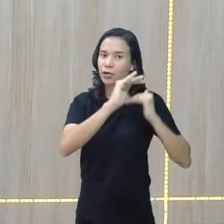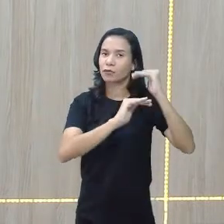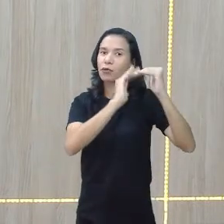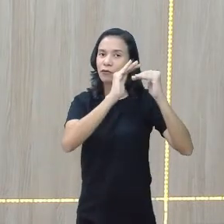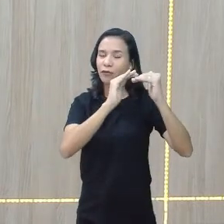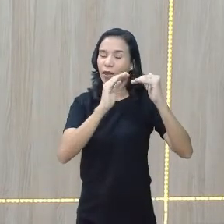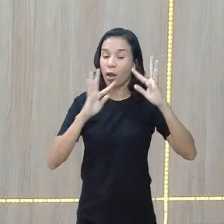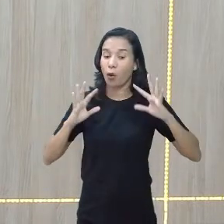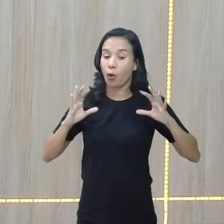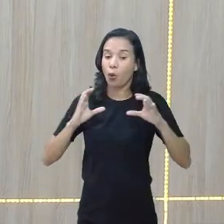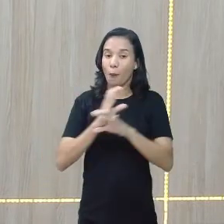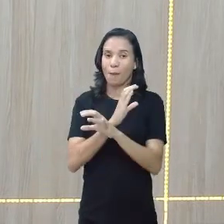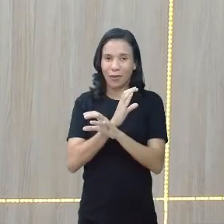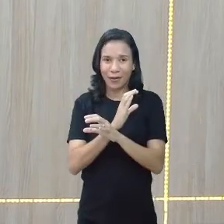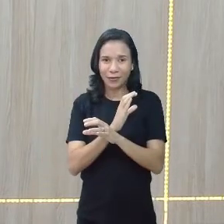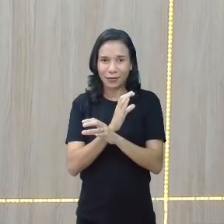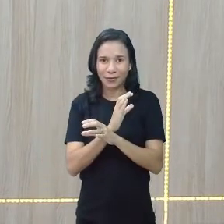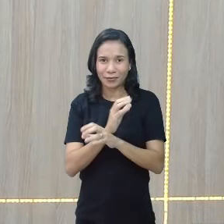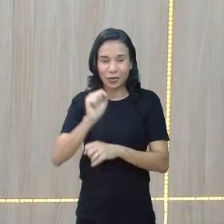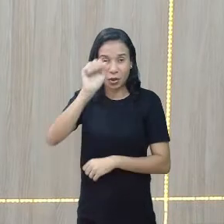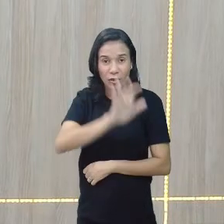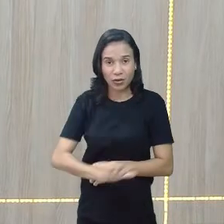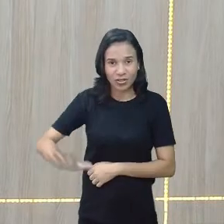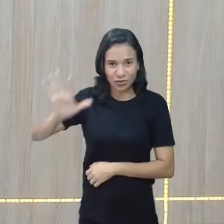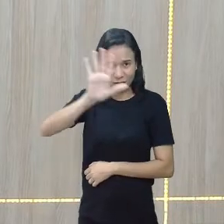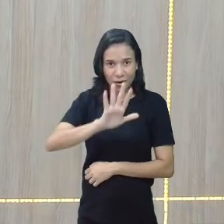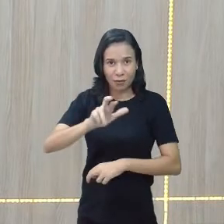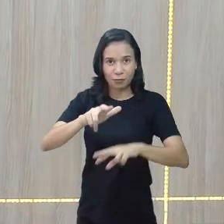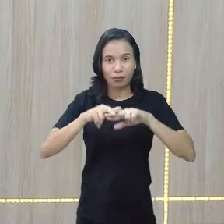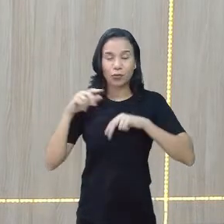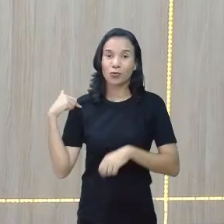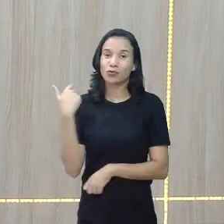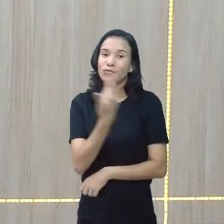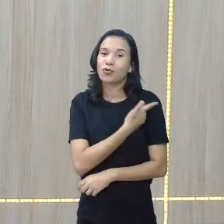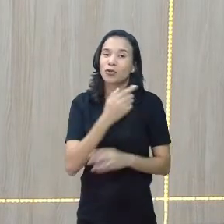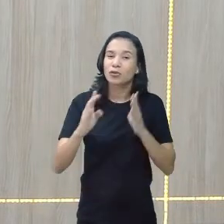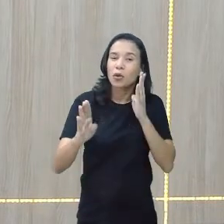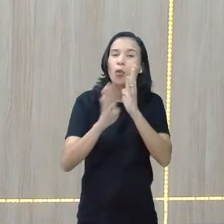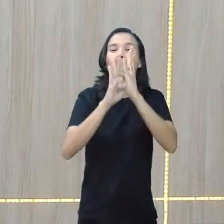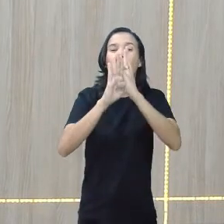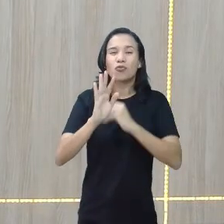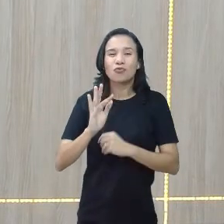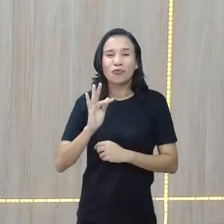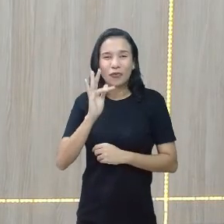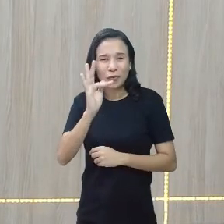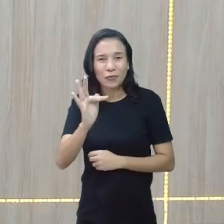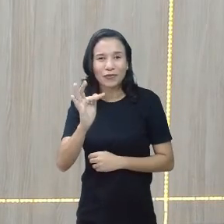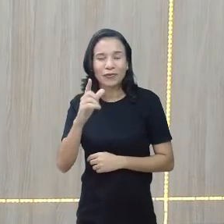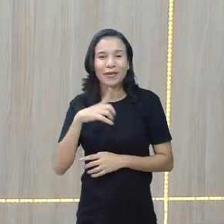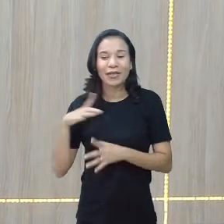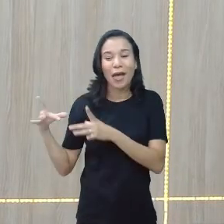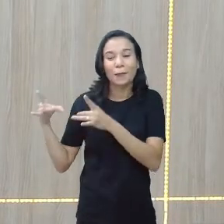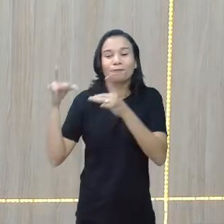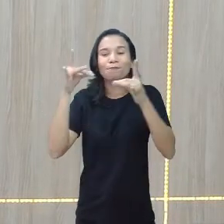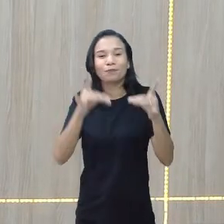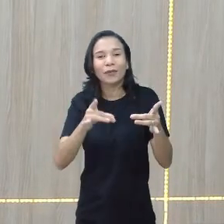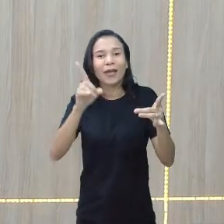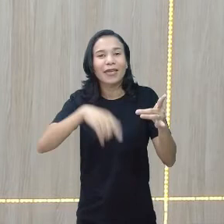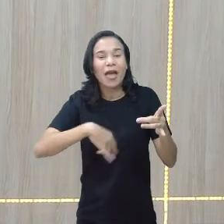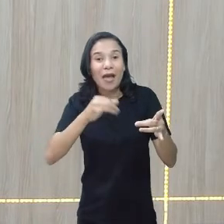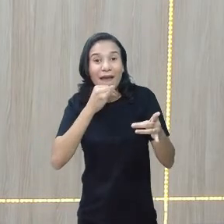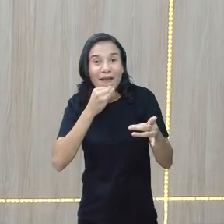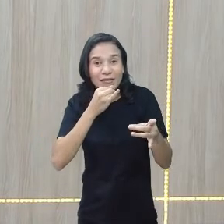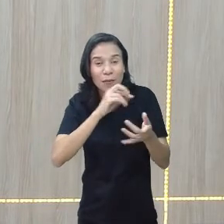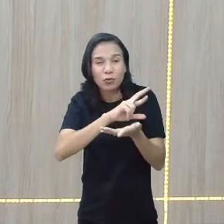forma inteira, de forma holística. Então, no nosso próximo encontro, eu vou trazer para vocês exemplos de